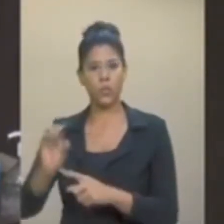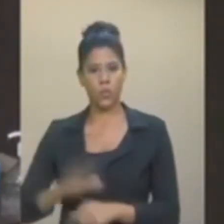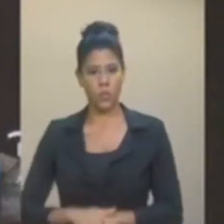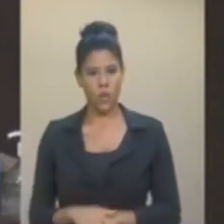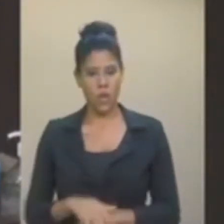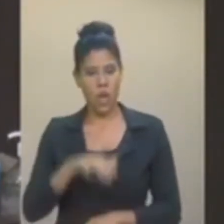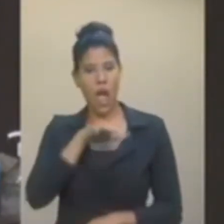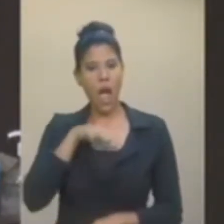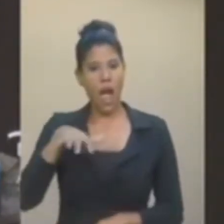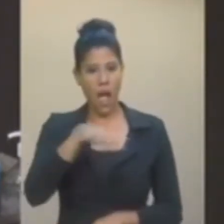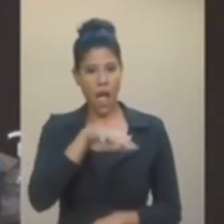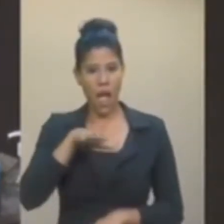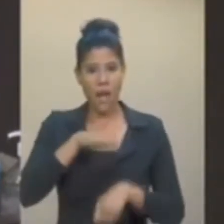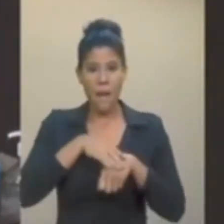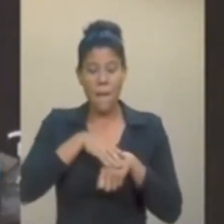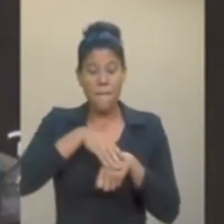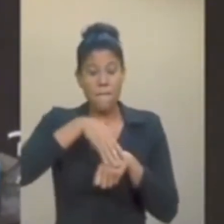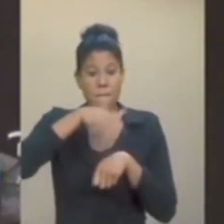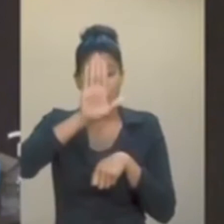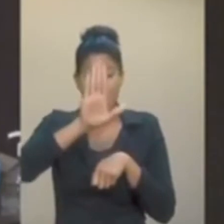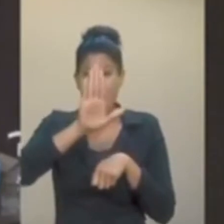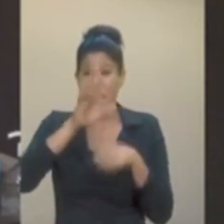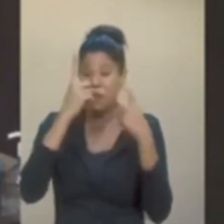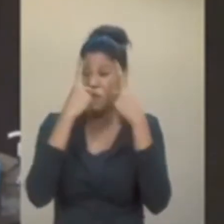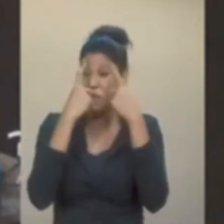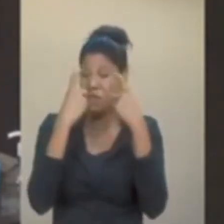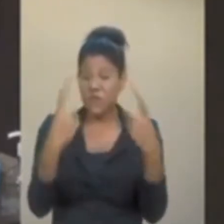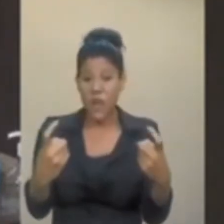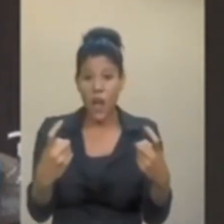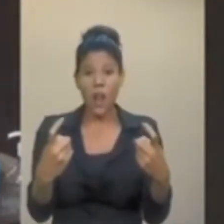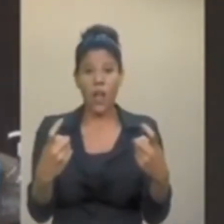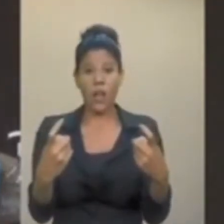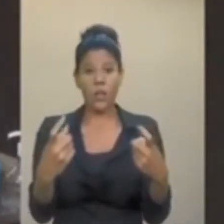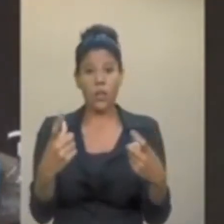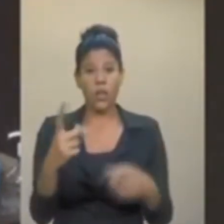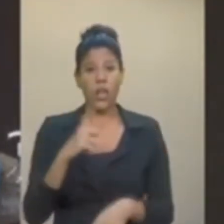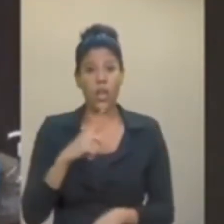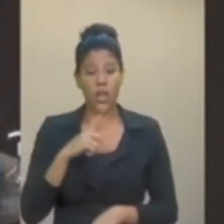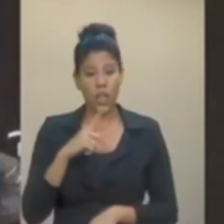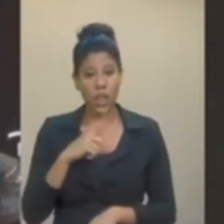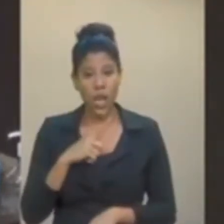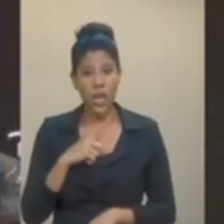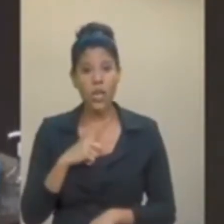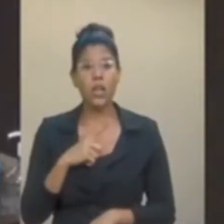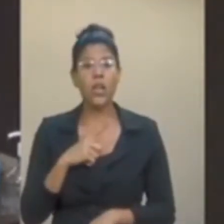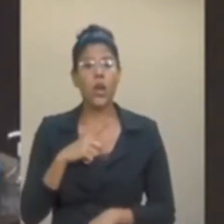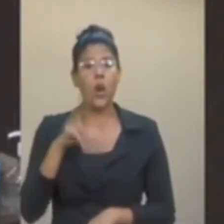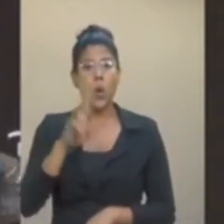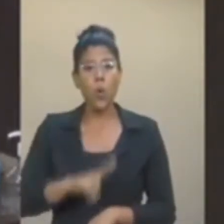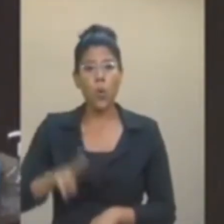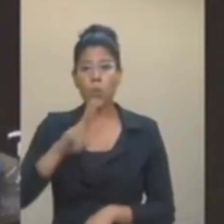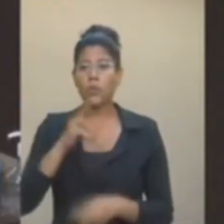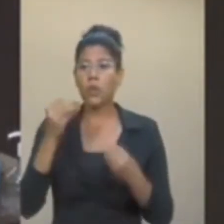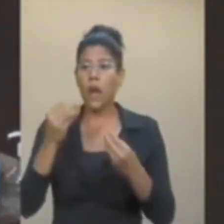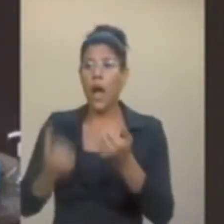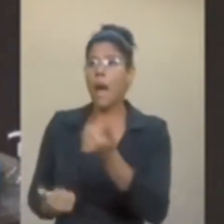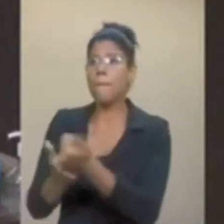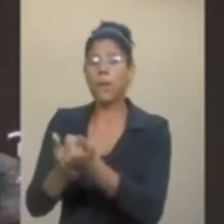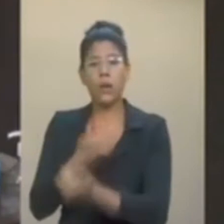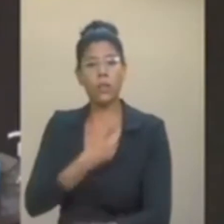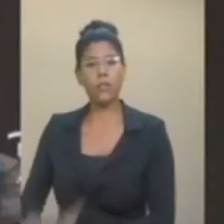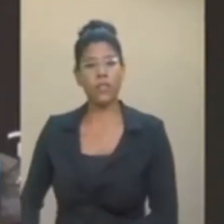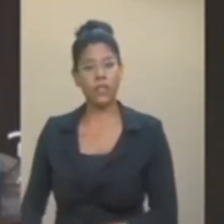setores mais reacionários e violentos do latifúndio lhe dão apoio. Não à